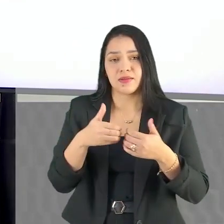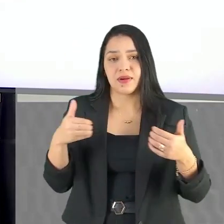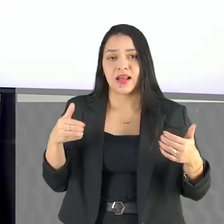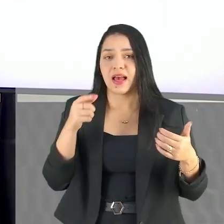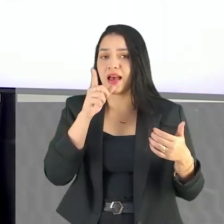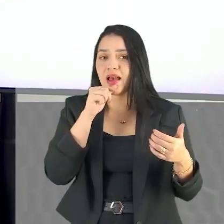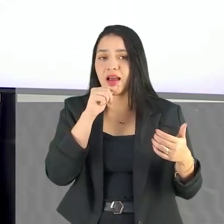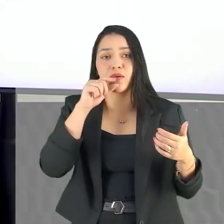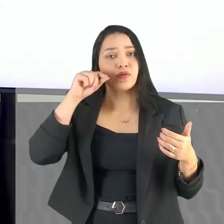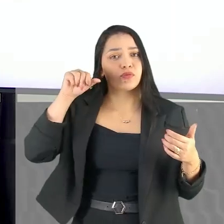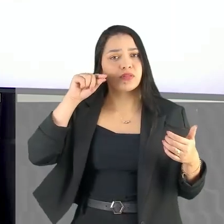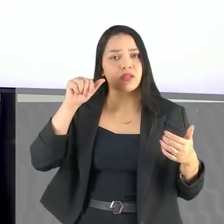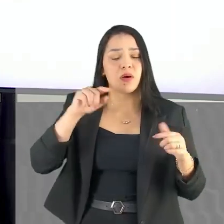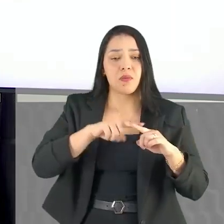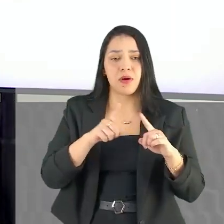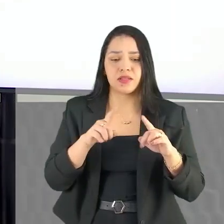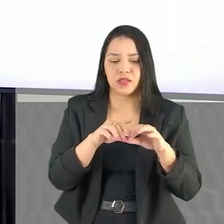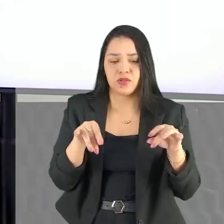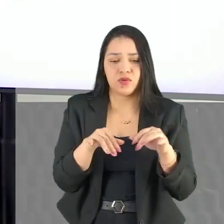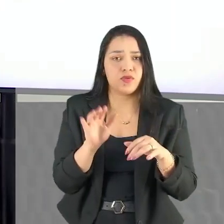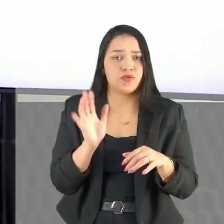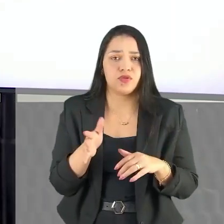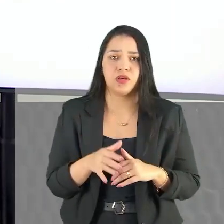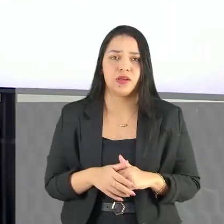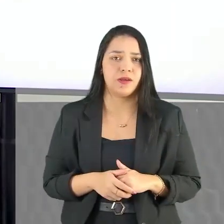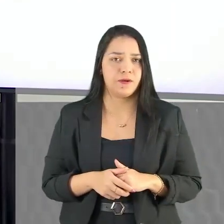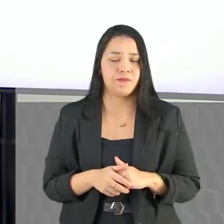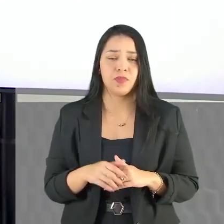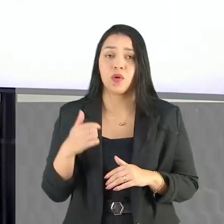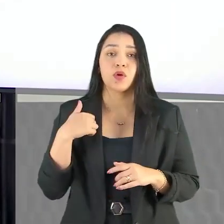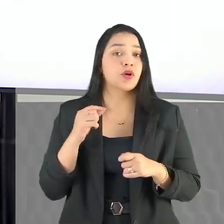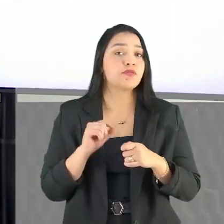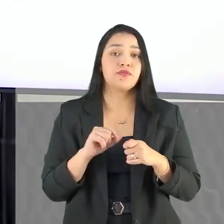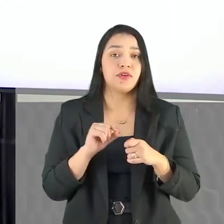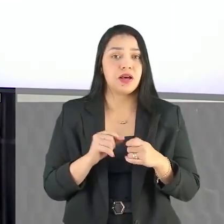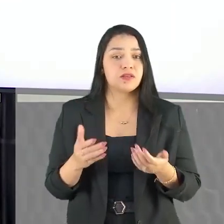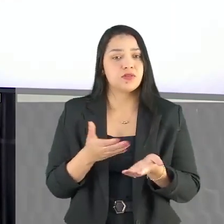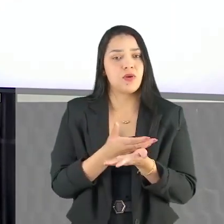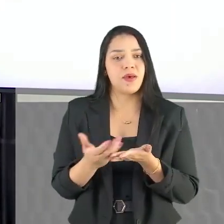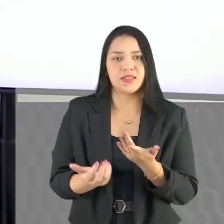sal. Tranquilo? Só que está dissolvido. O que eu faço? Eu